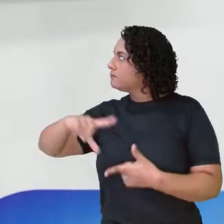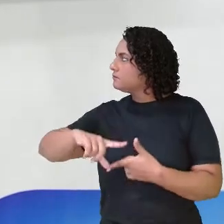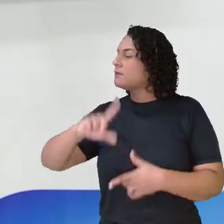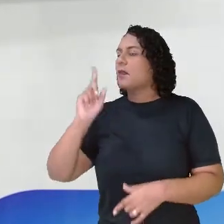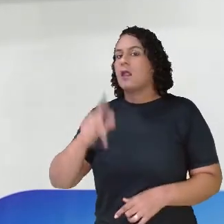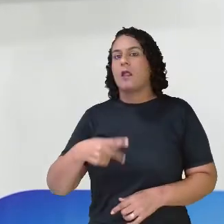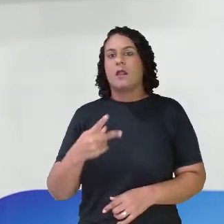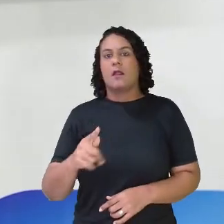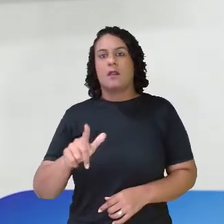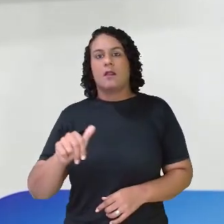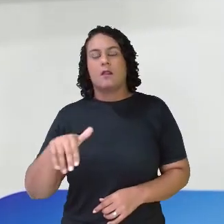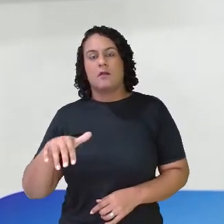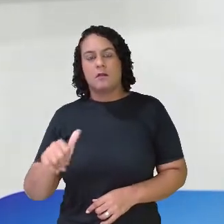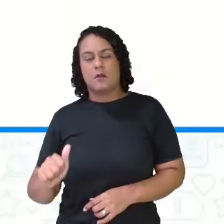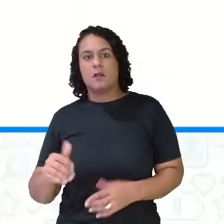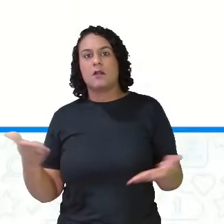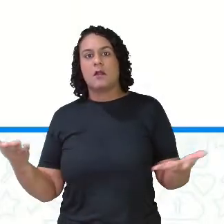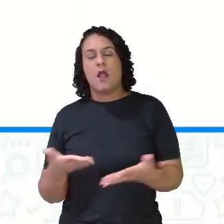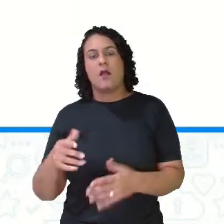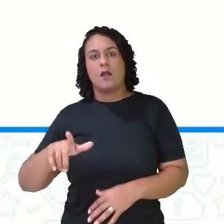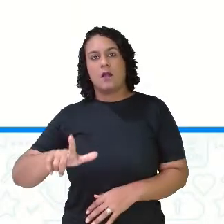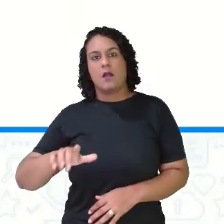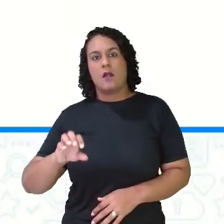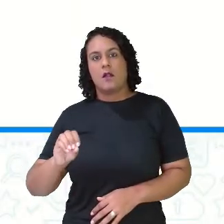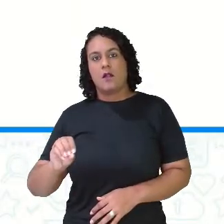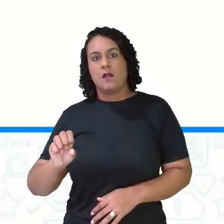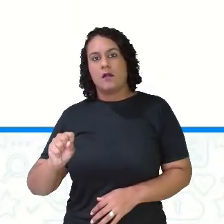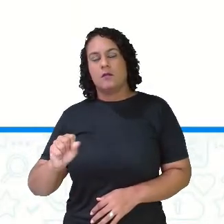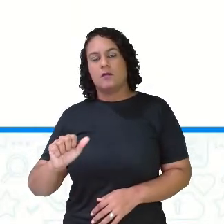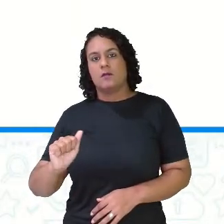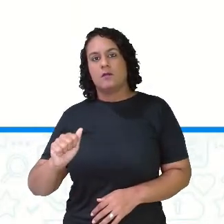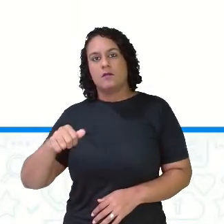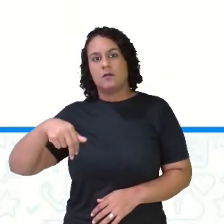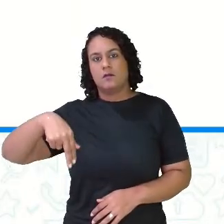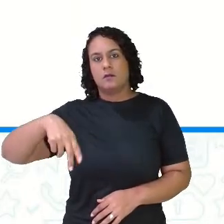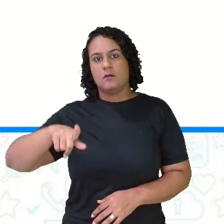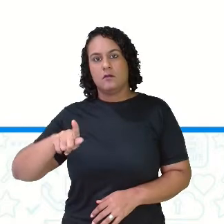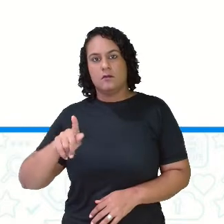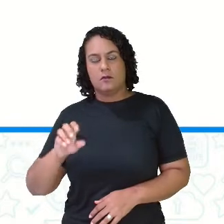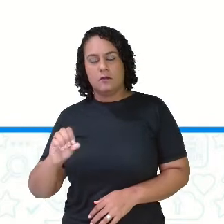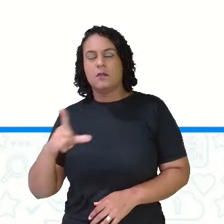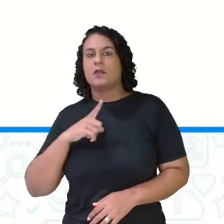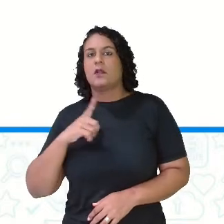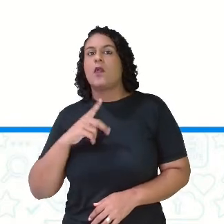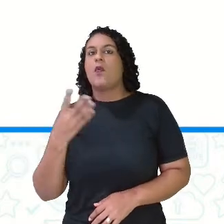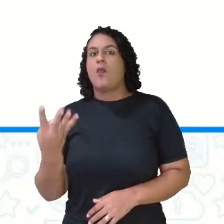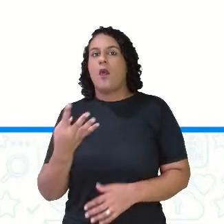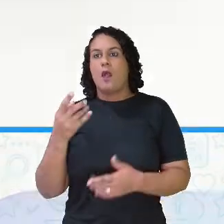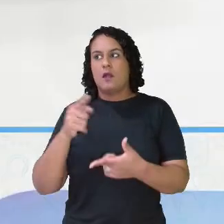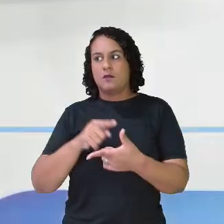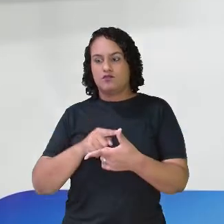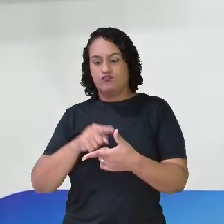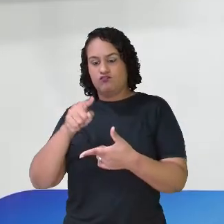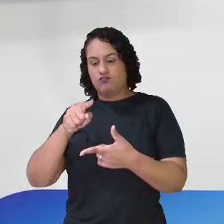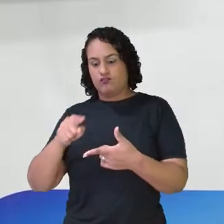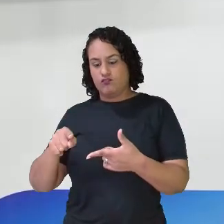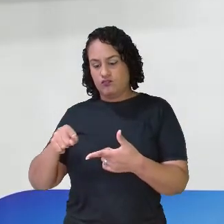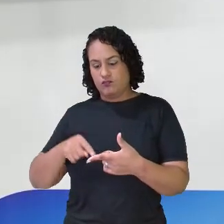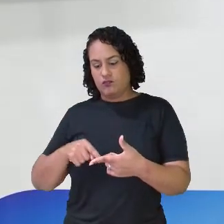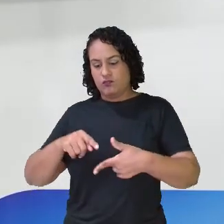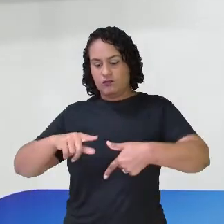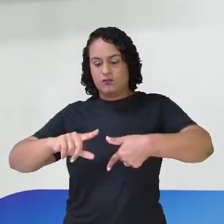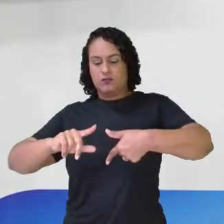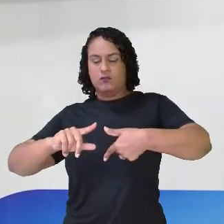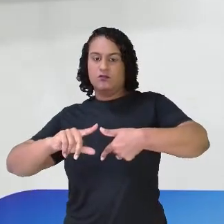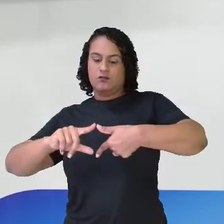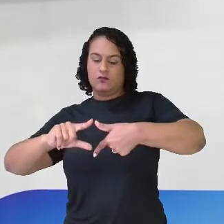plana. Falei do losango também, que tem 4 lados também, mas aí a gente tem uma angulação